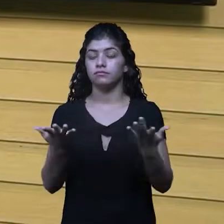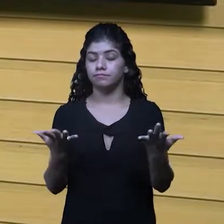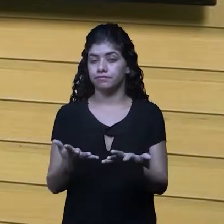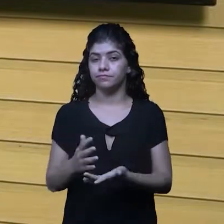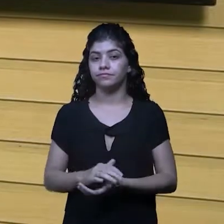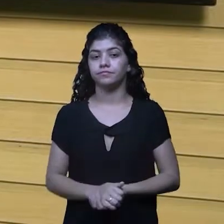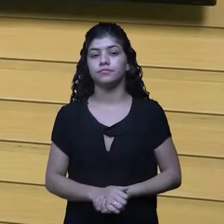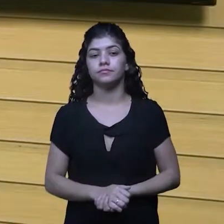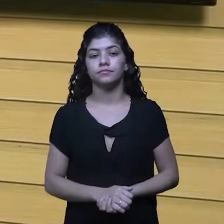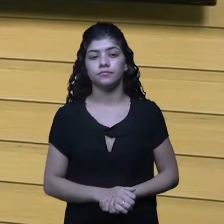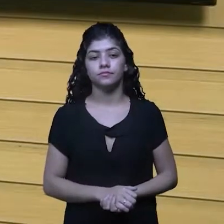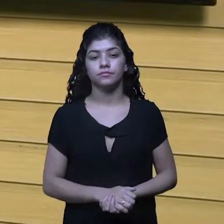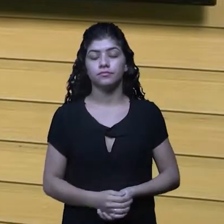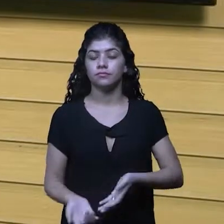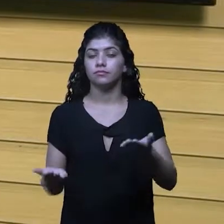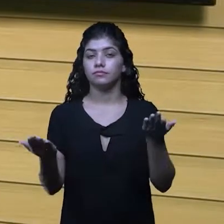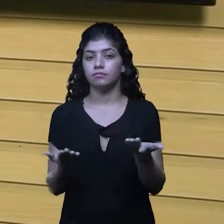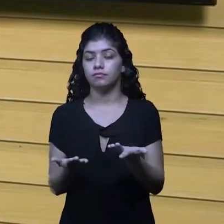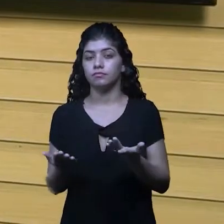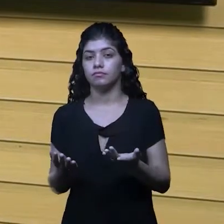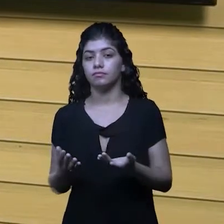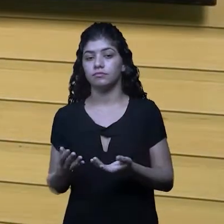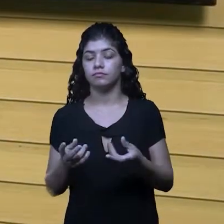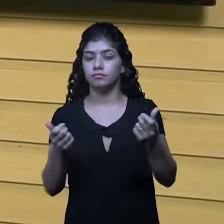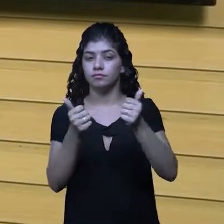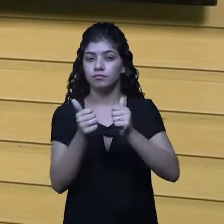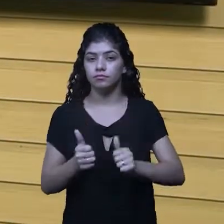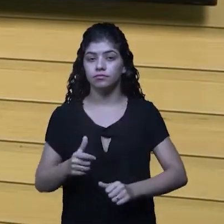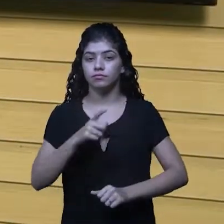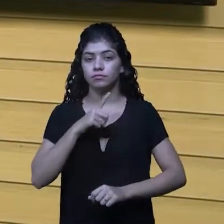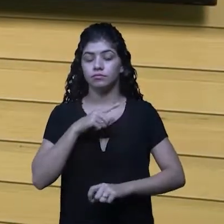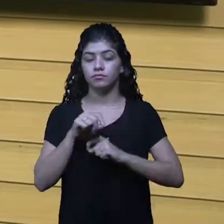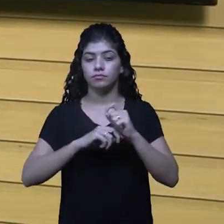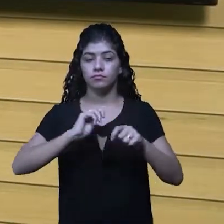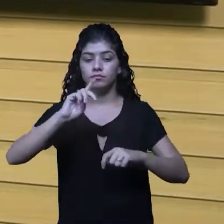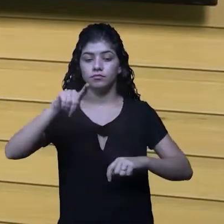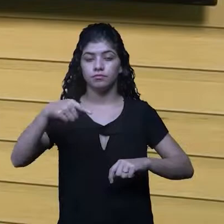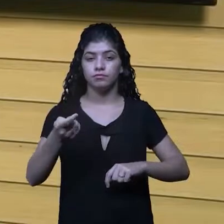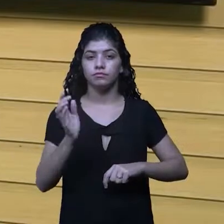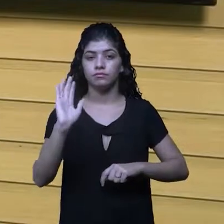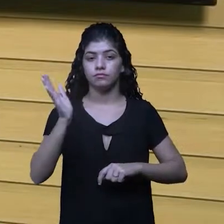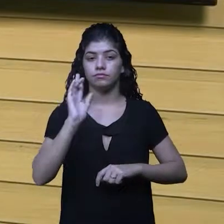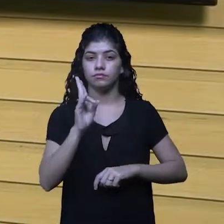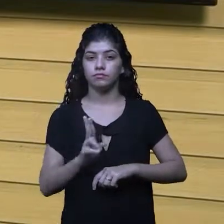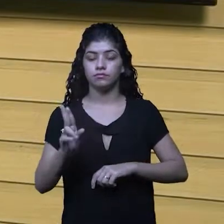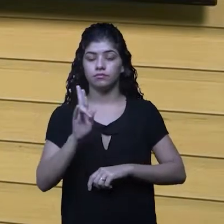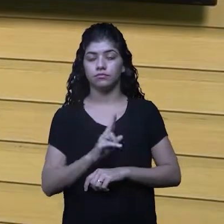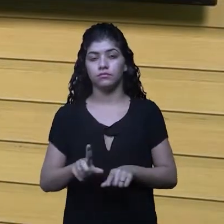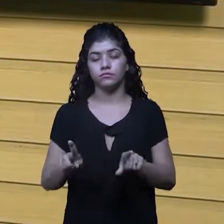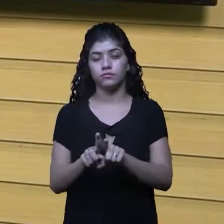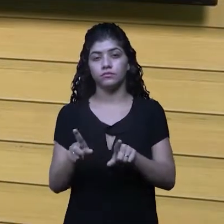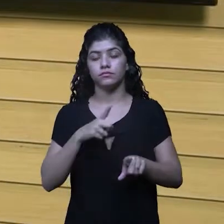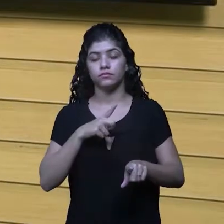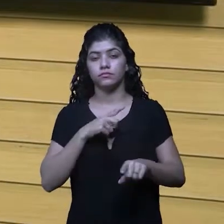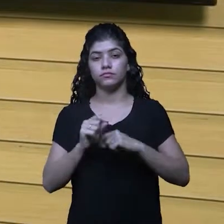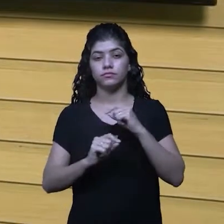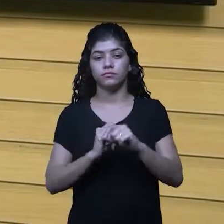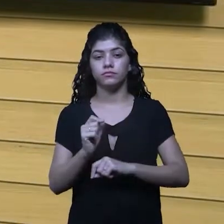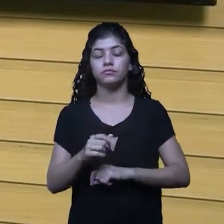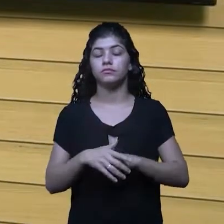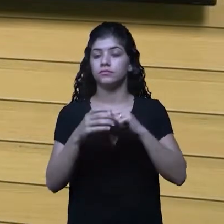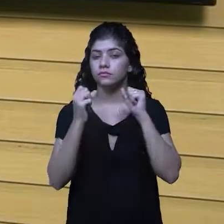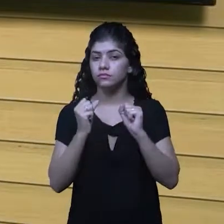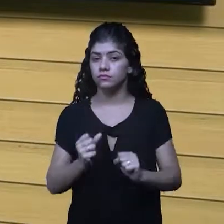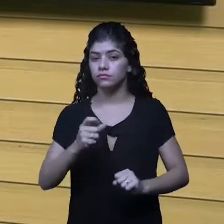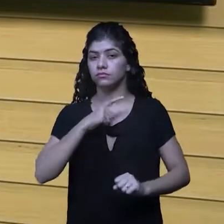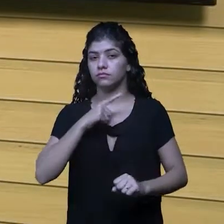medição. Se por um acaso você verificou que mesmo depois da calibragem, ainda assim, ele